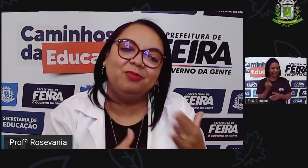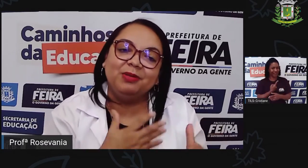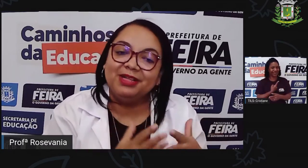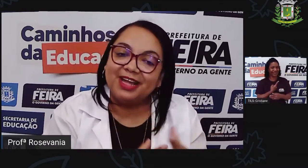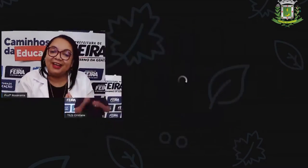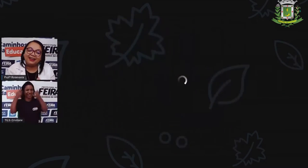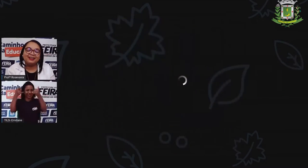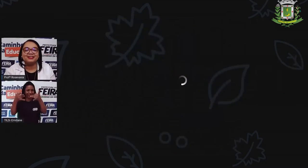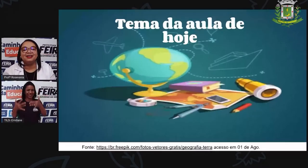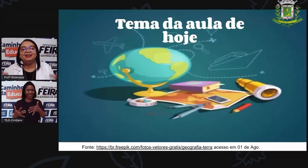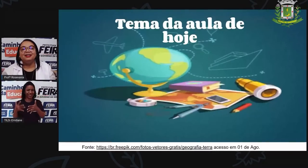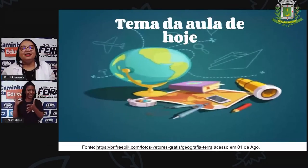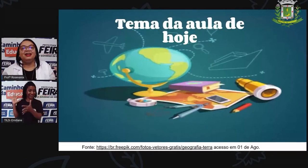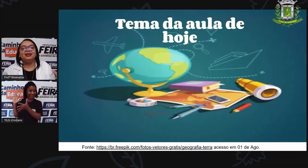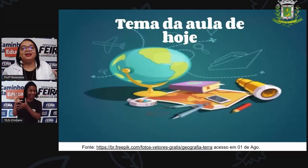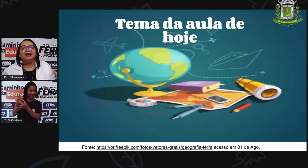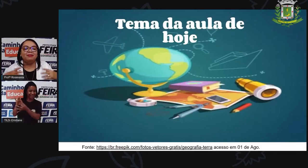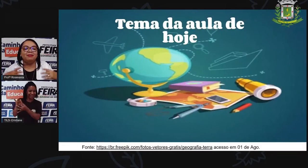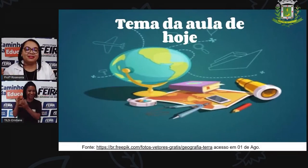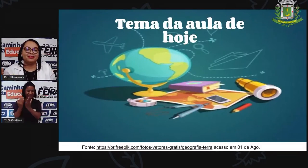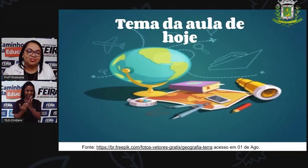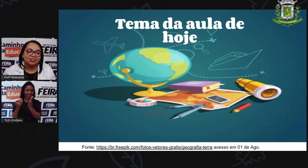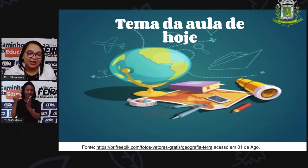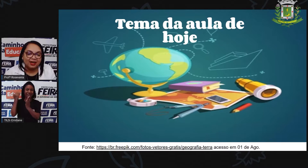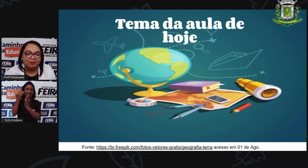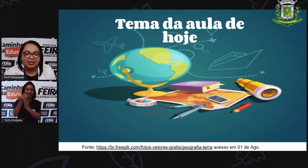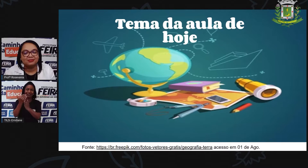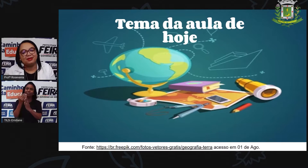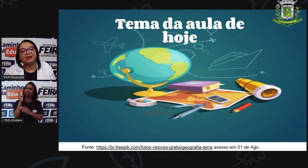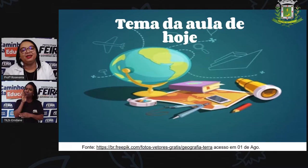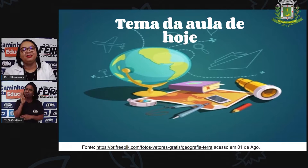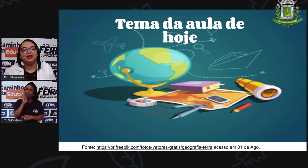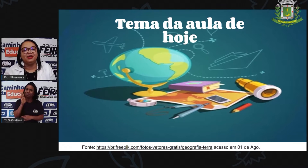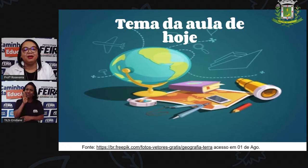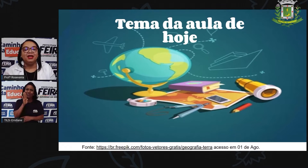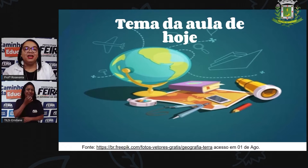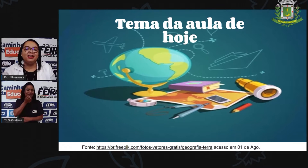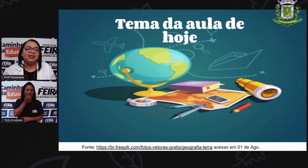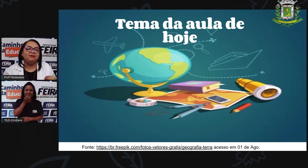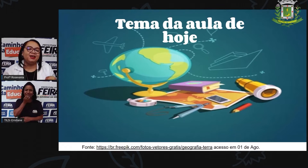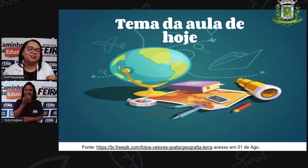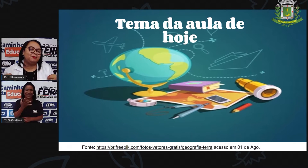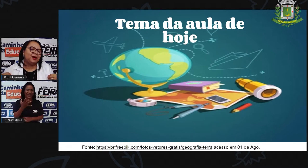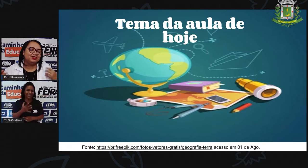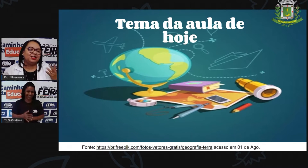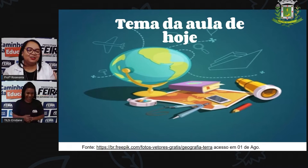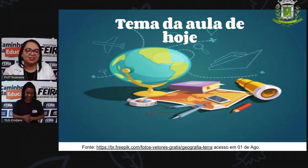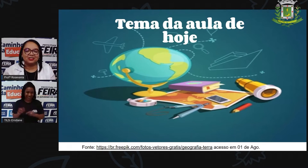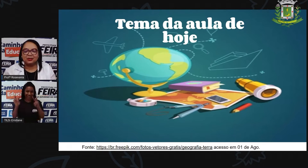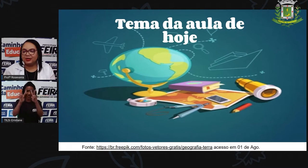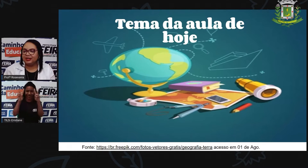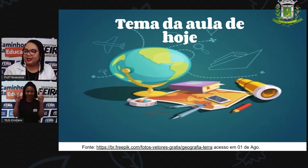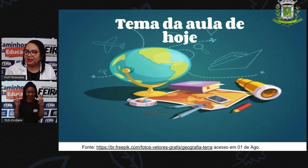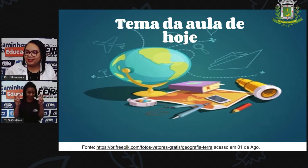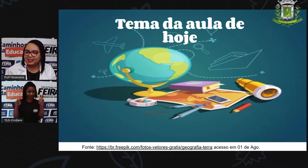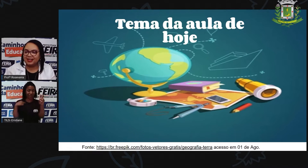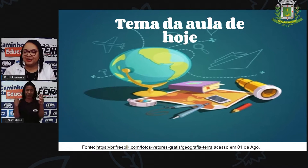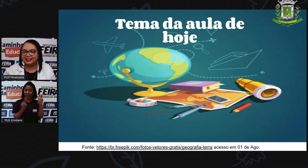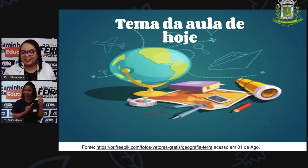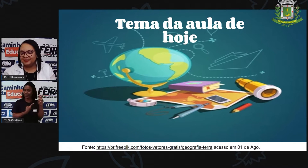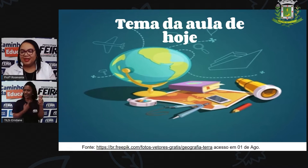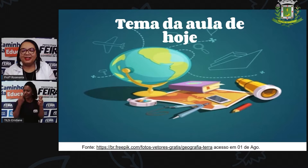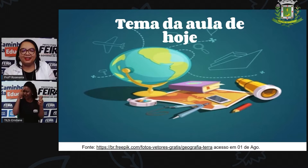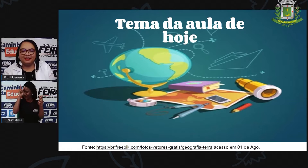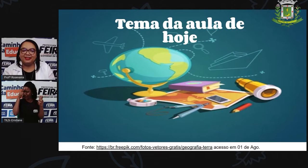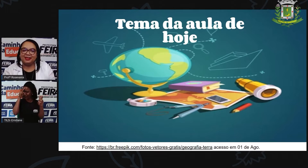que vai complementar essa, que é bastante legal mesmo também o tema, e que faz parte da nossa história. Que aula será